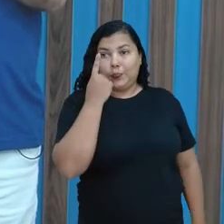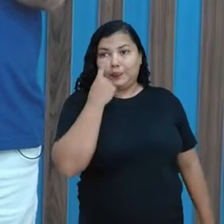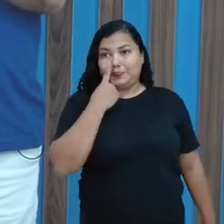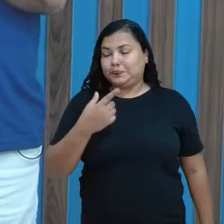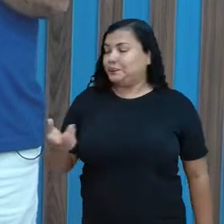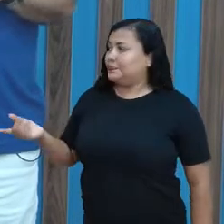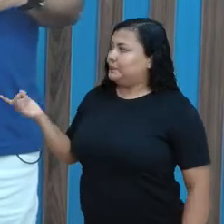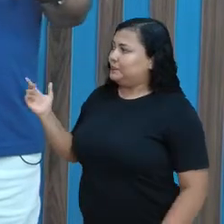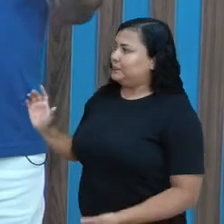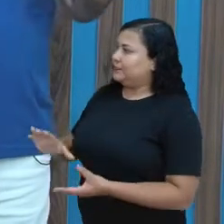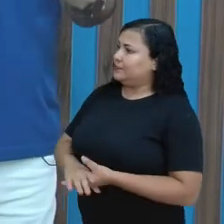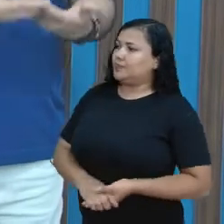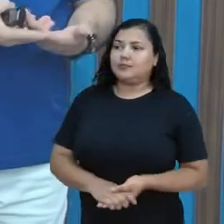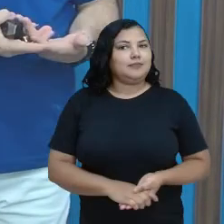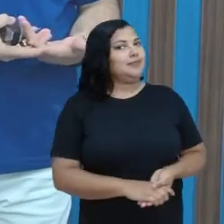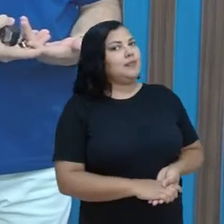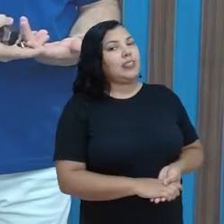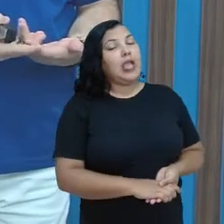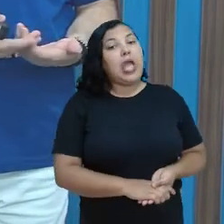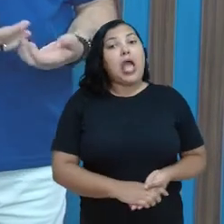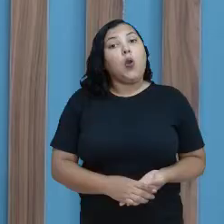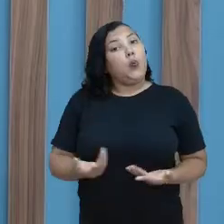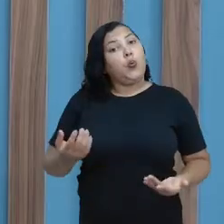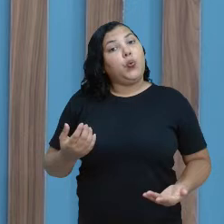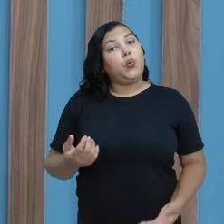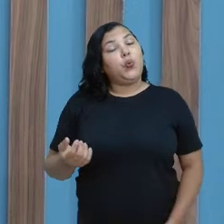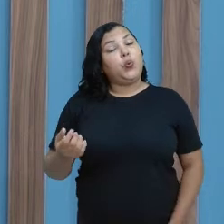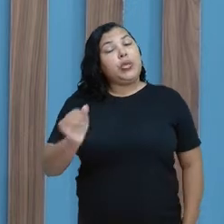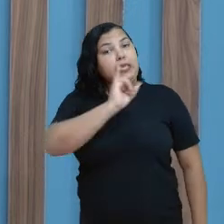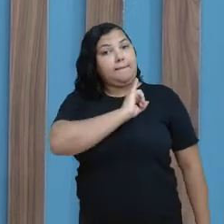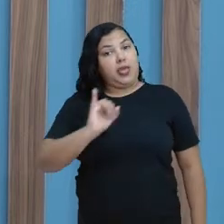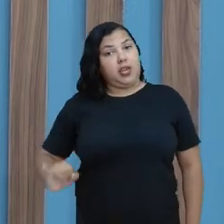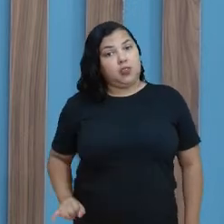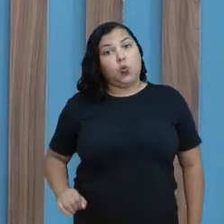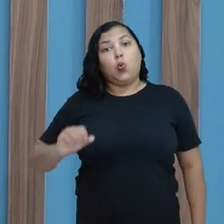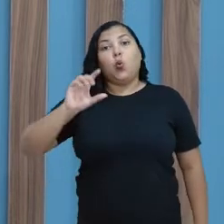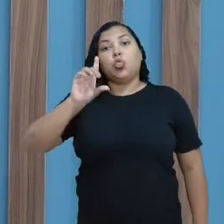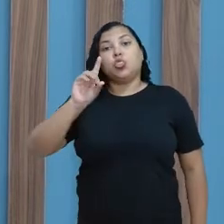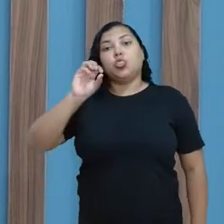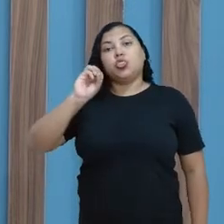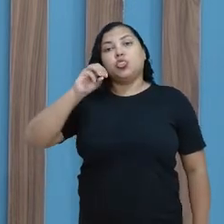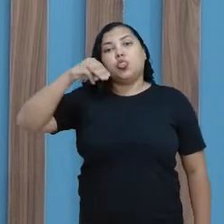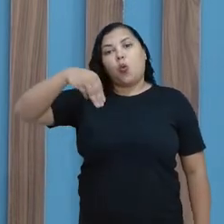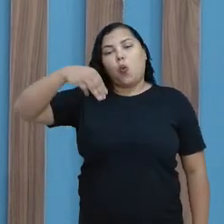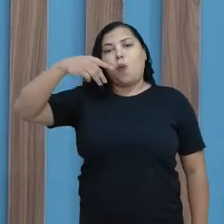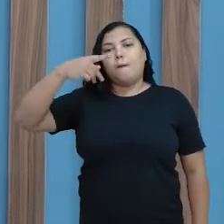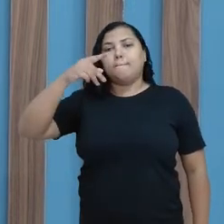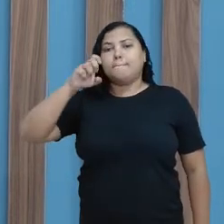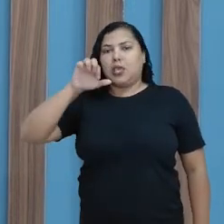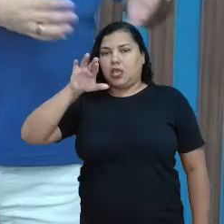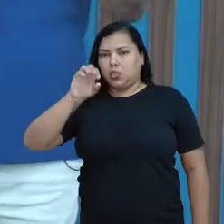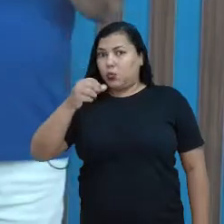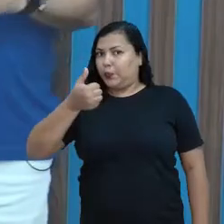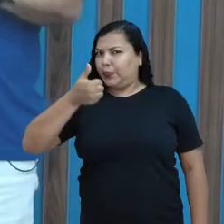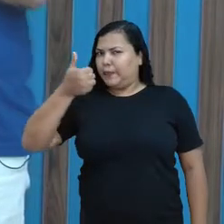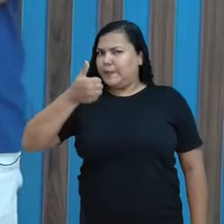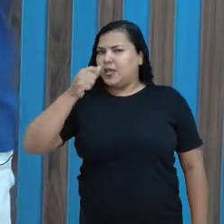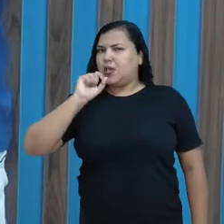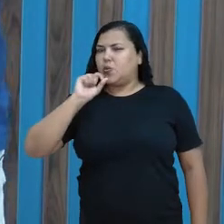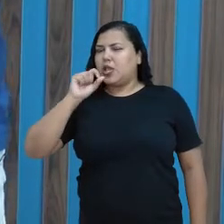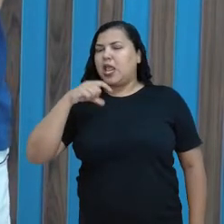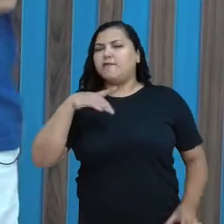Pedro I, ele era português, né? Então é o português que vai libertar o Brasil, né, do jugo